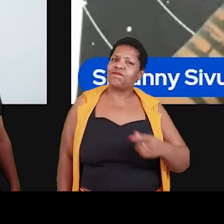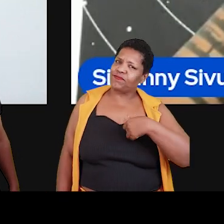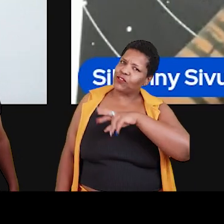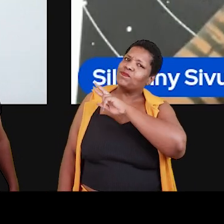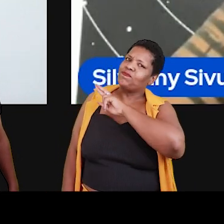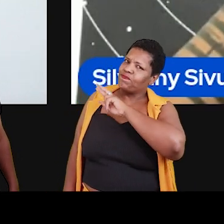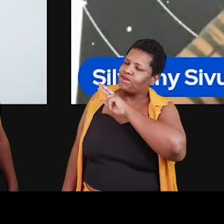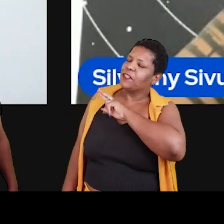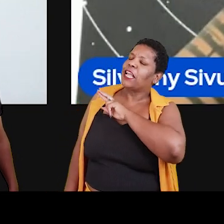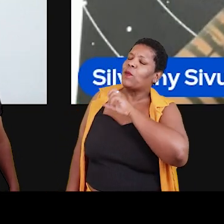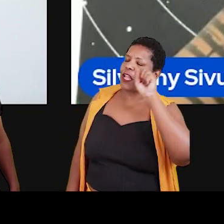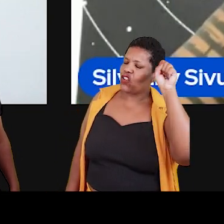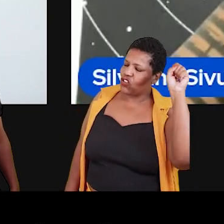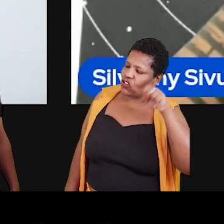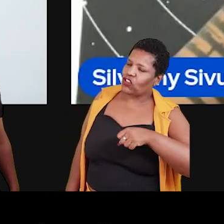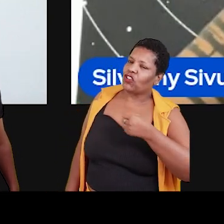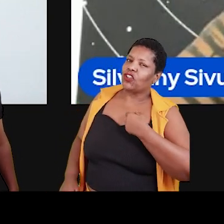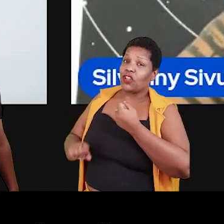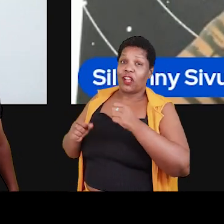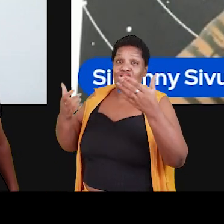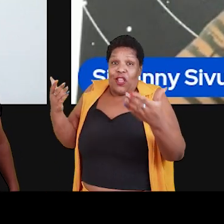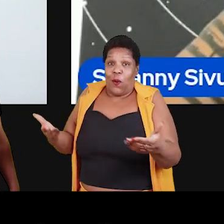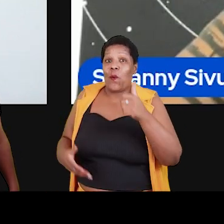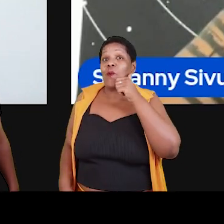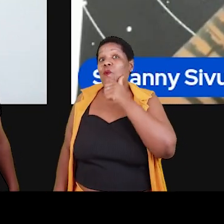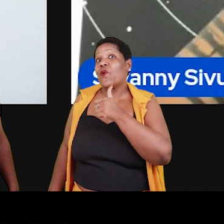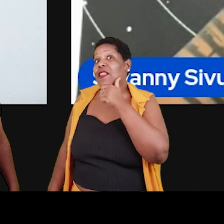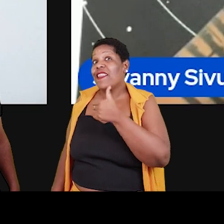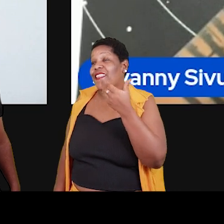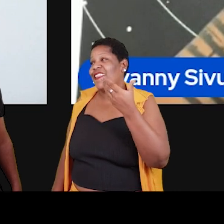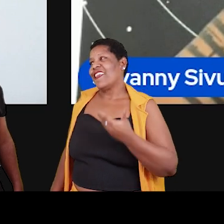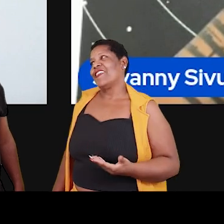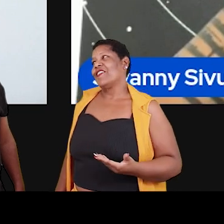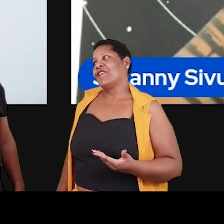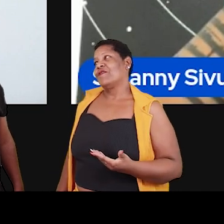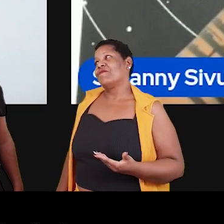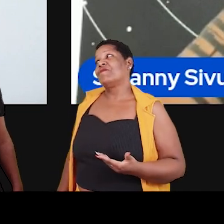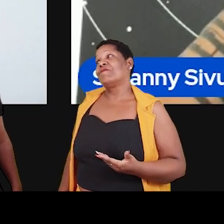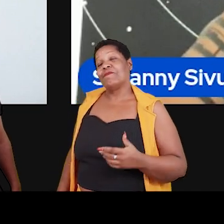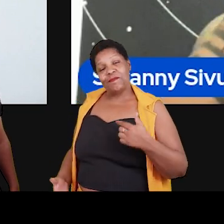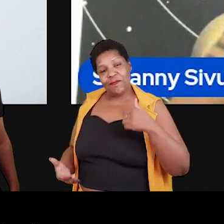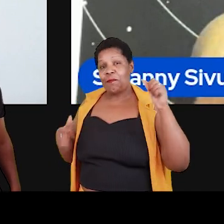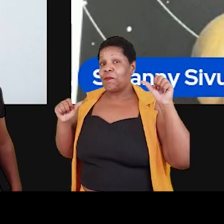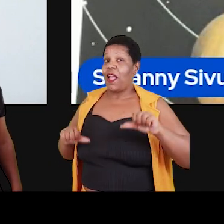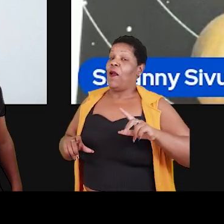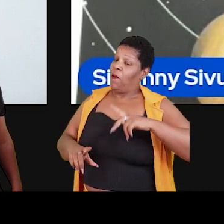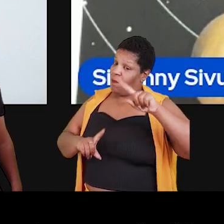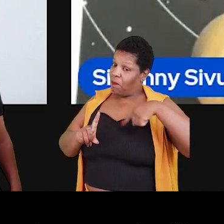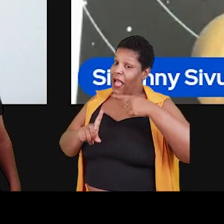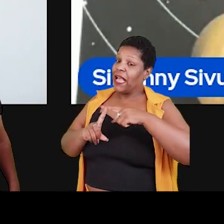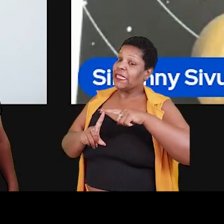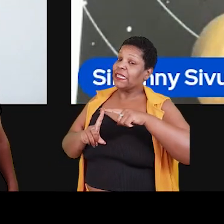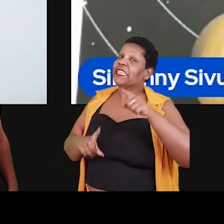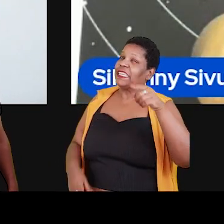carga muito grande. E sendo mulher, é mais ainda, porque